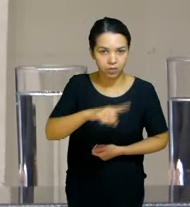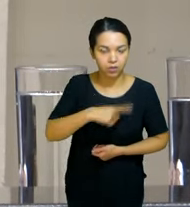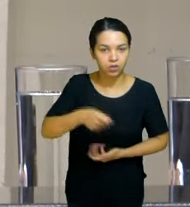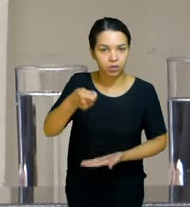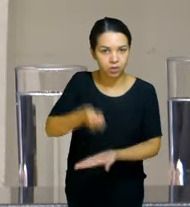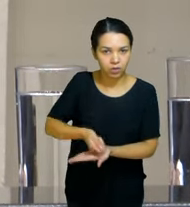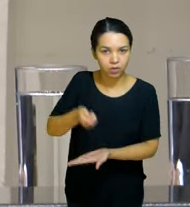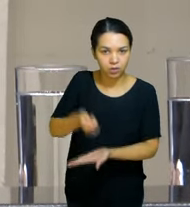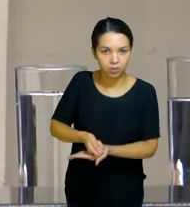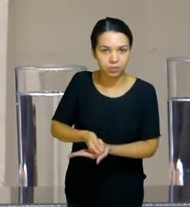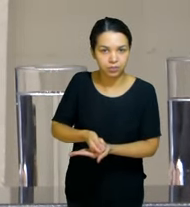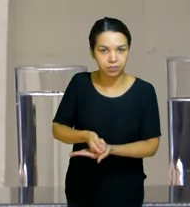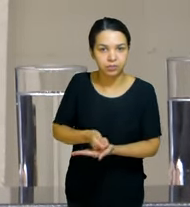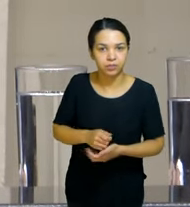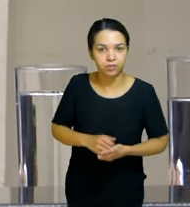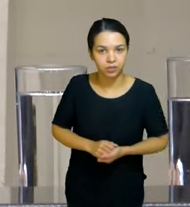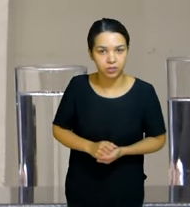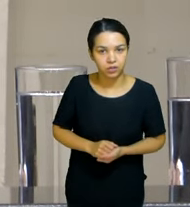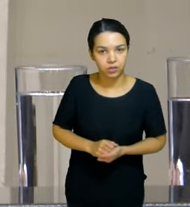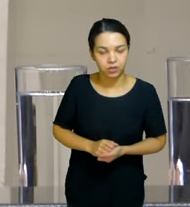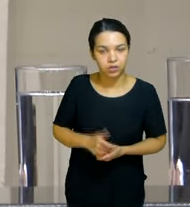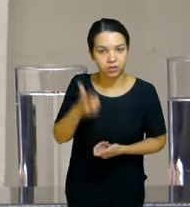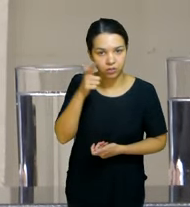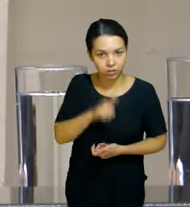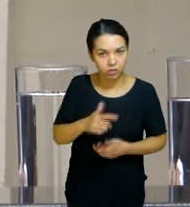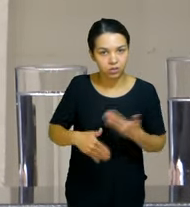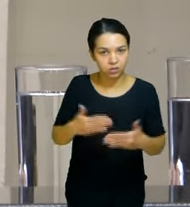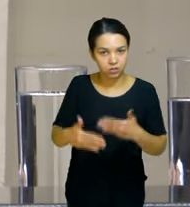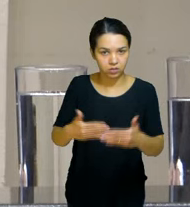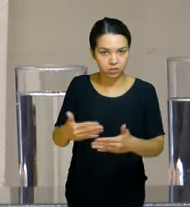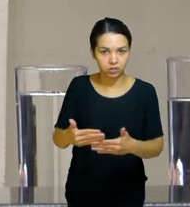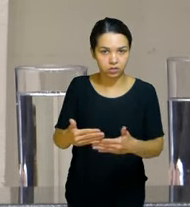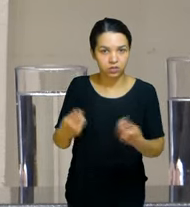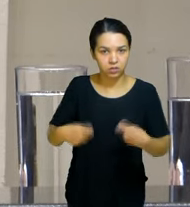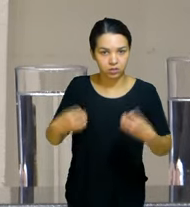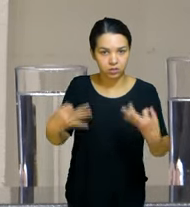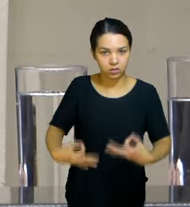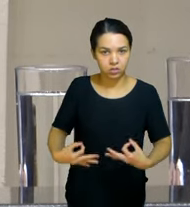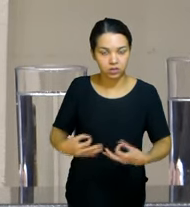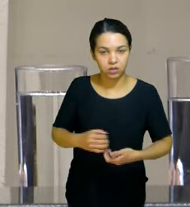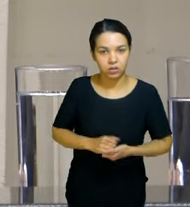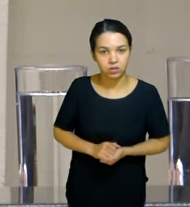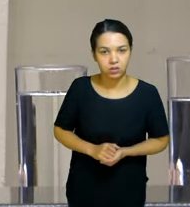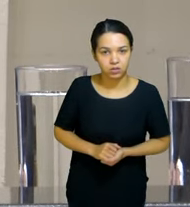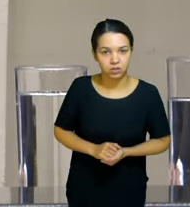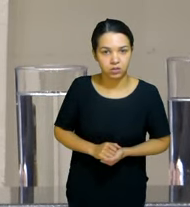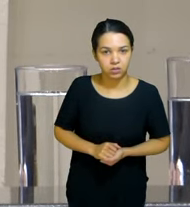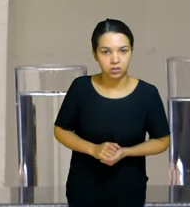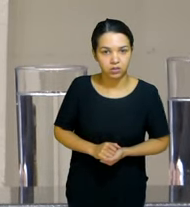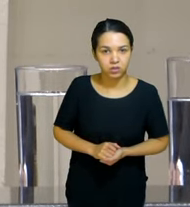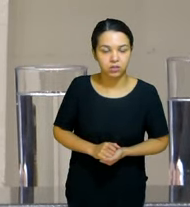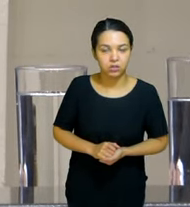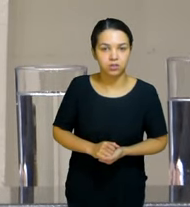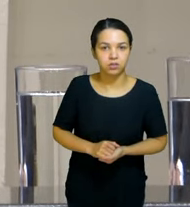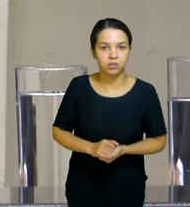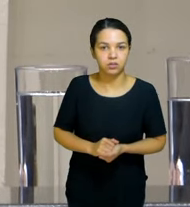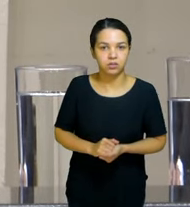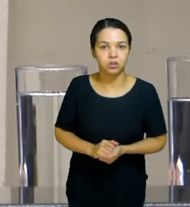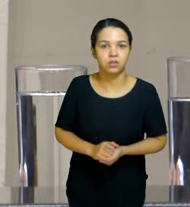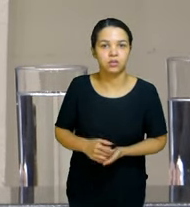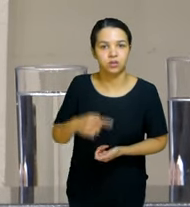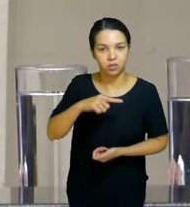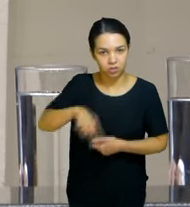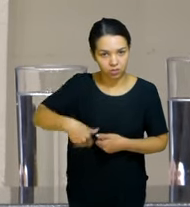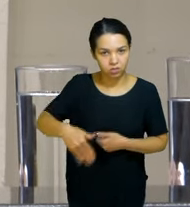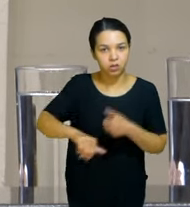obrigação de fazer funcionar e obrigação de fazer dar certo. Então, nós vamos corrigir, vamos arrumar e